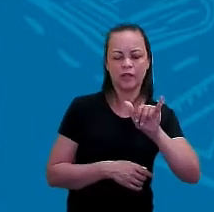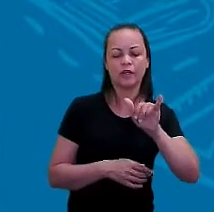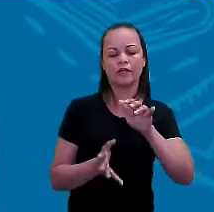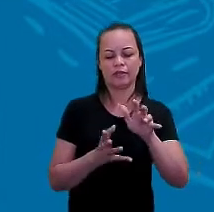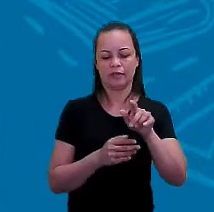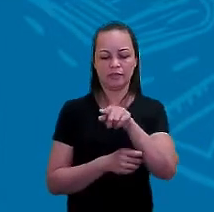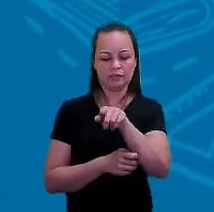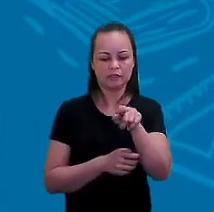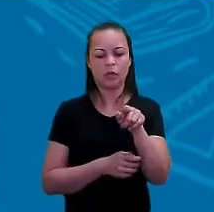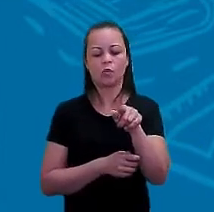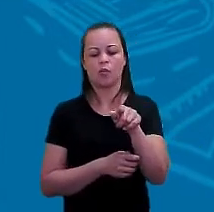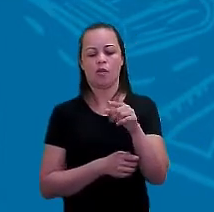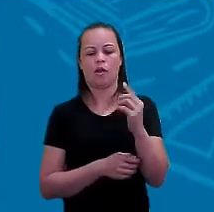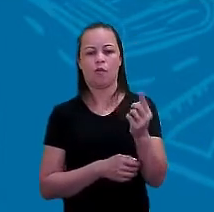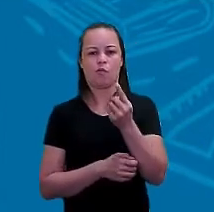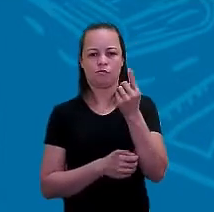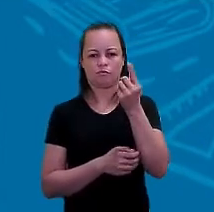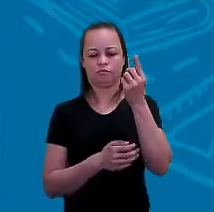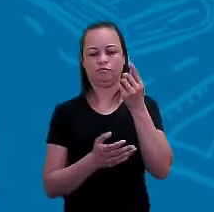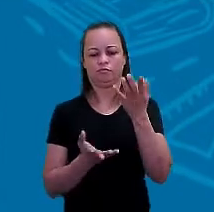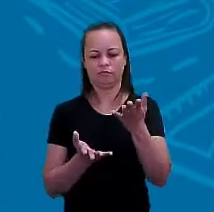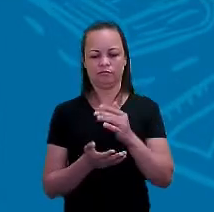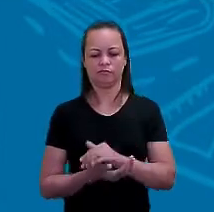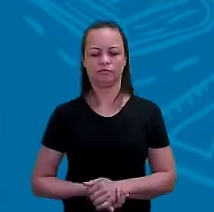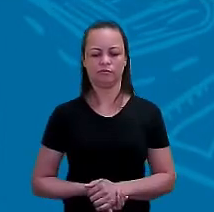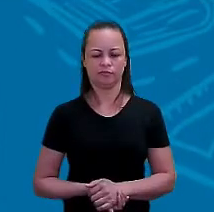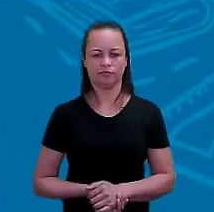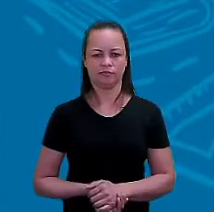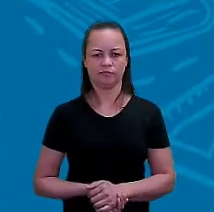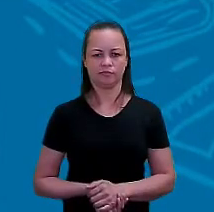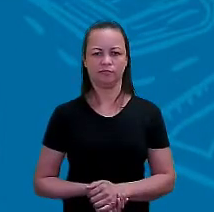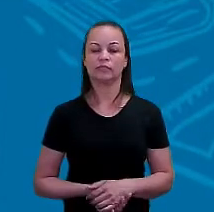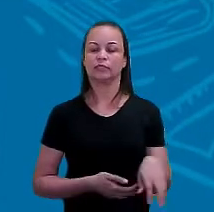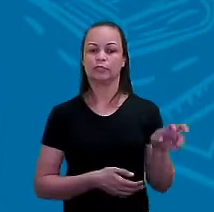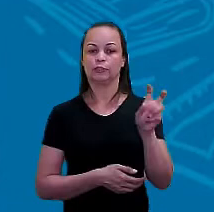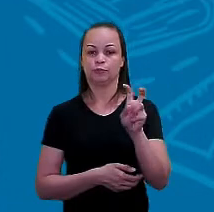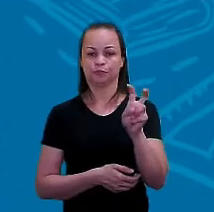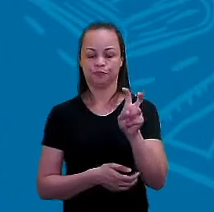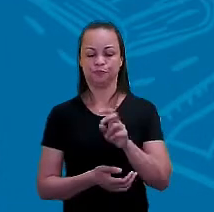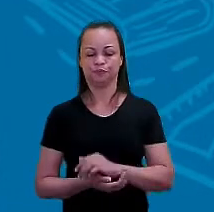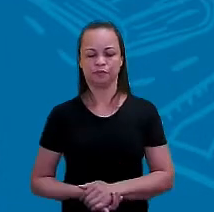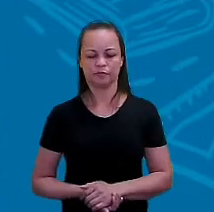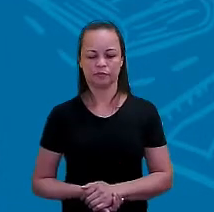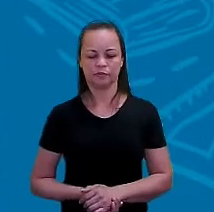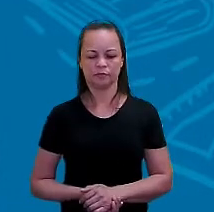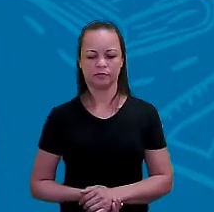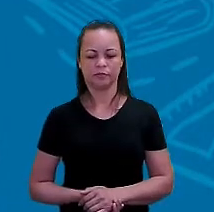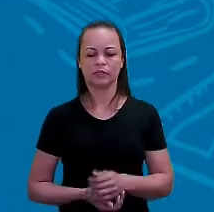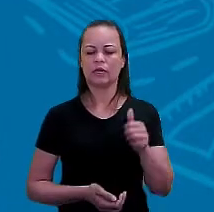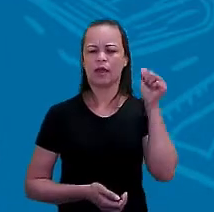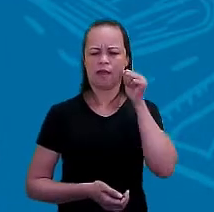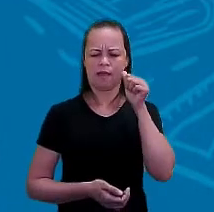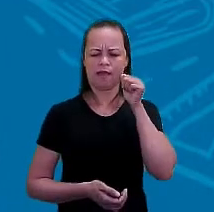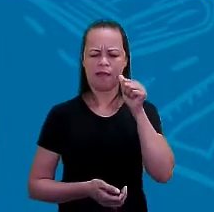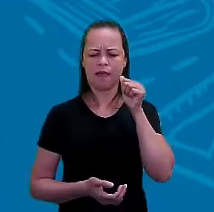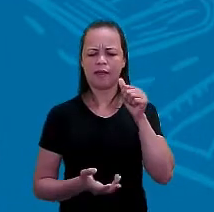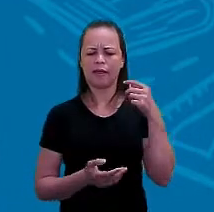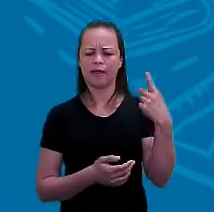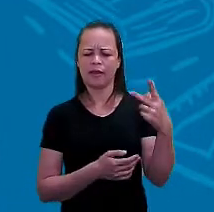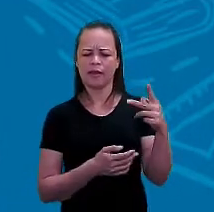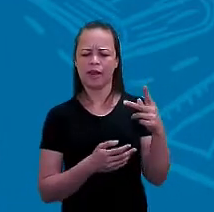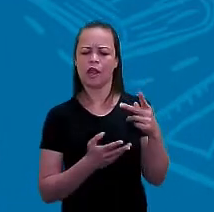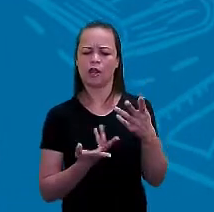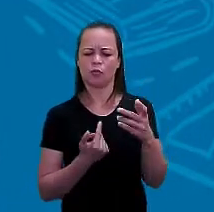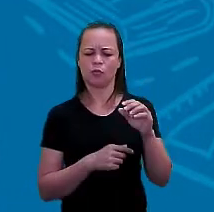são altos, ok? Let's continue. She at her job. She at